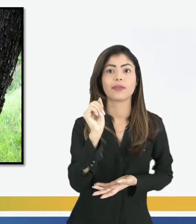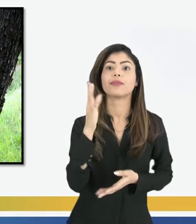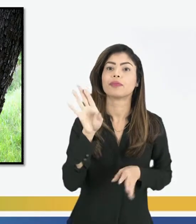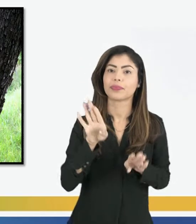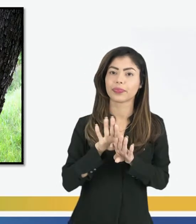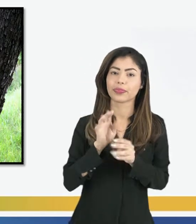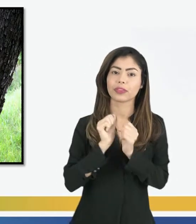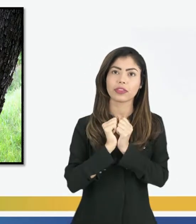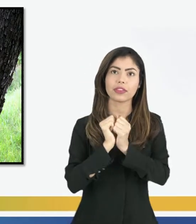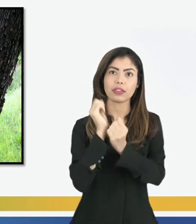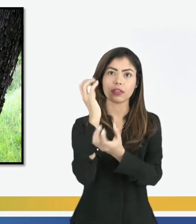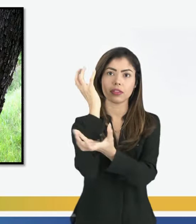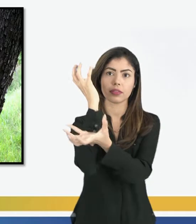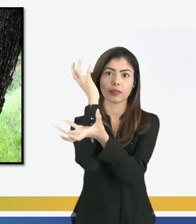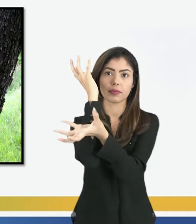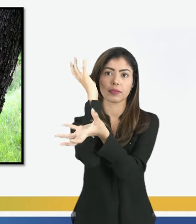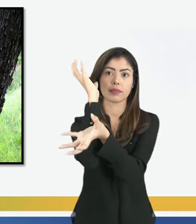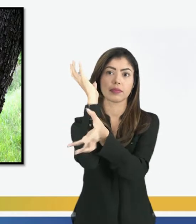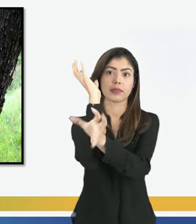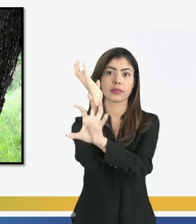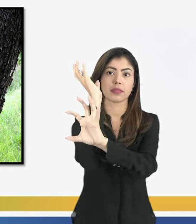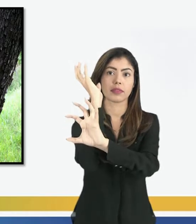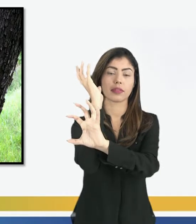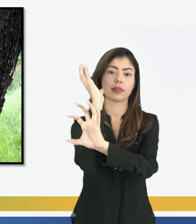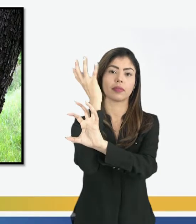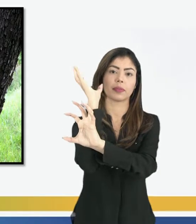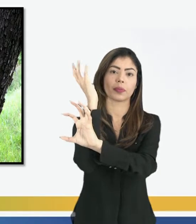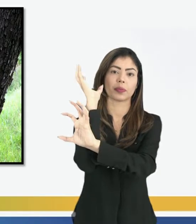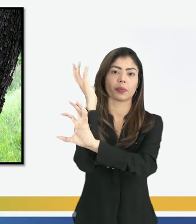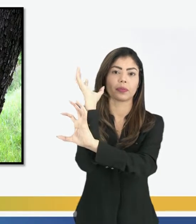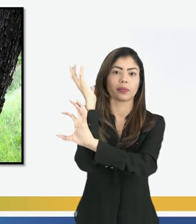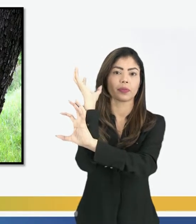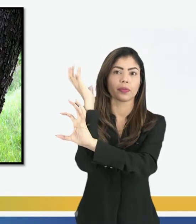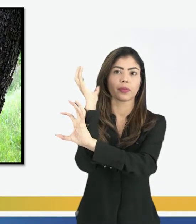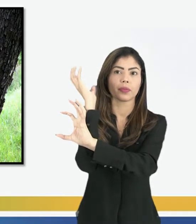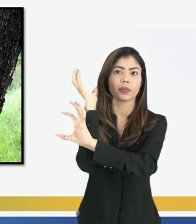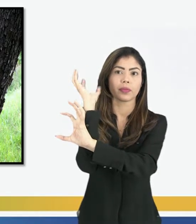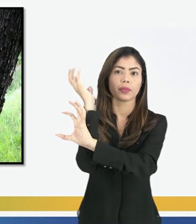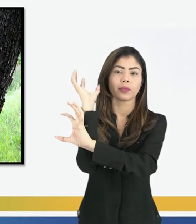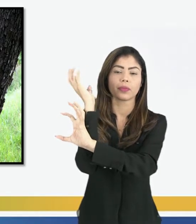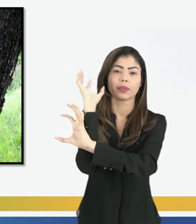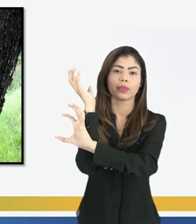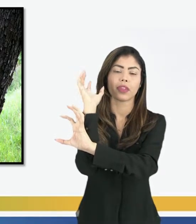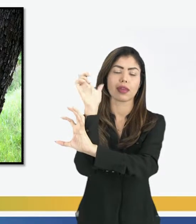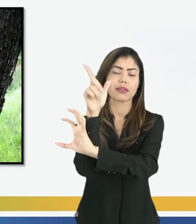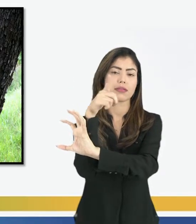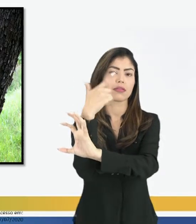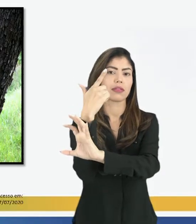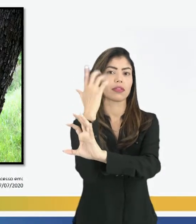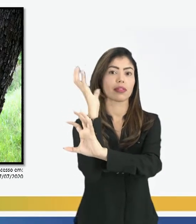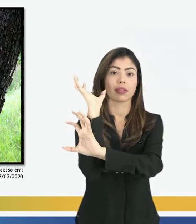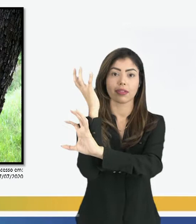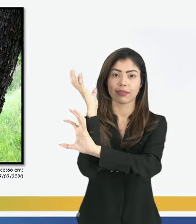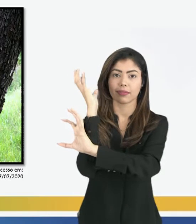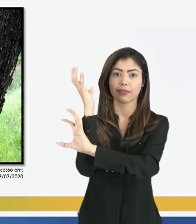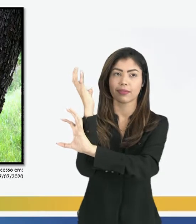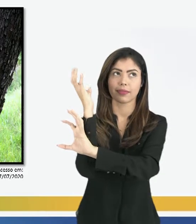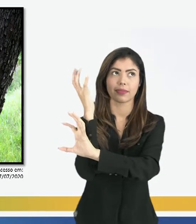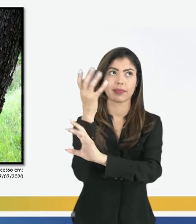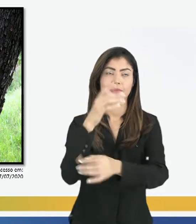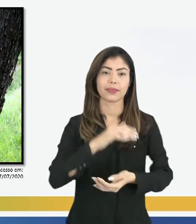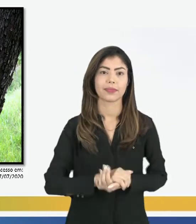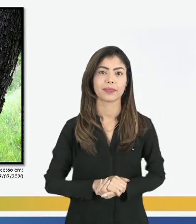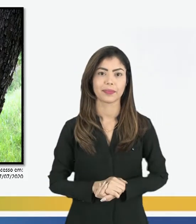vivem presas durante toda a sua vida, durante toda a sua existência, presa em outra árvore,